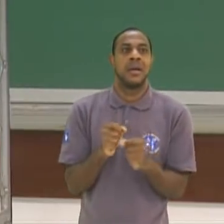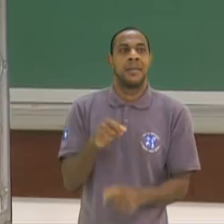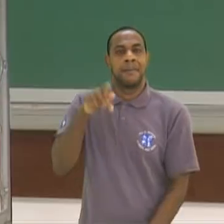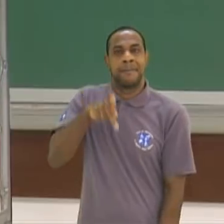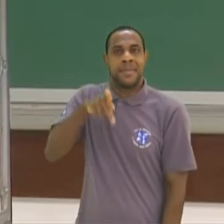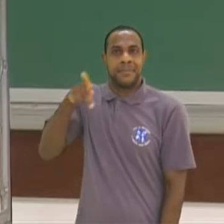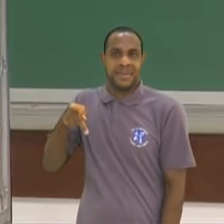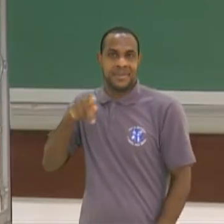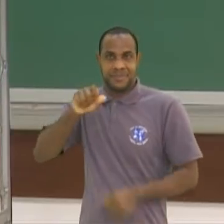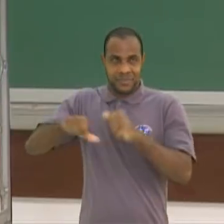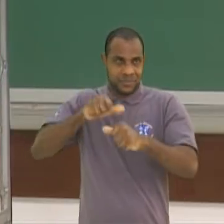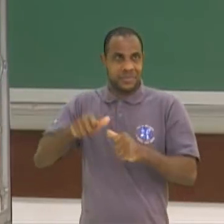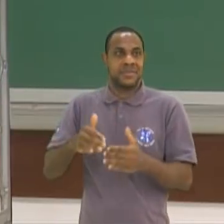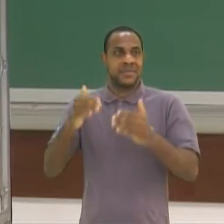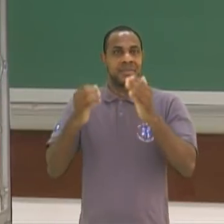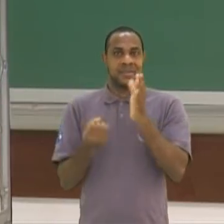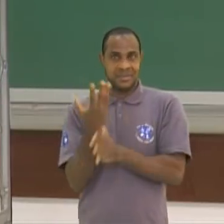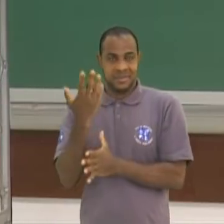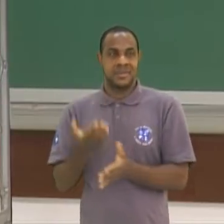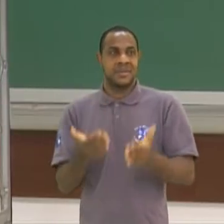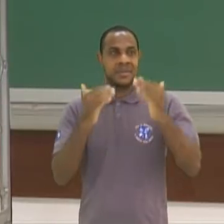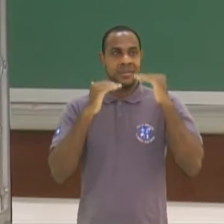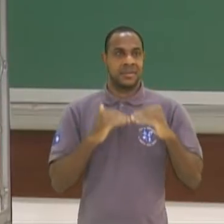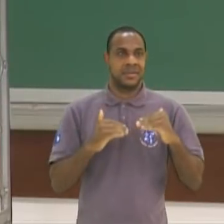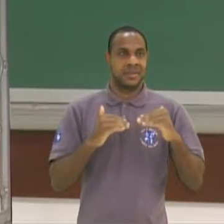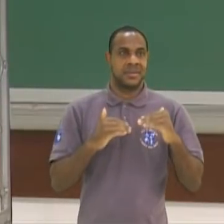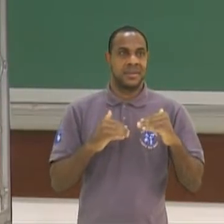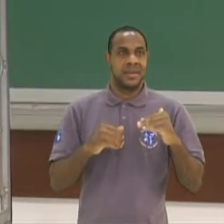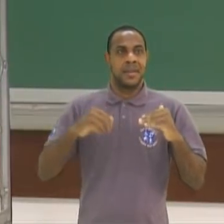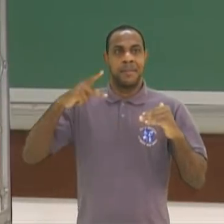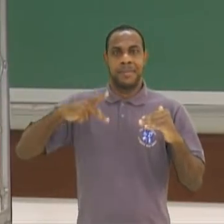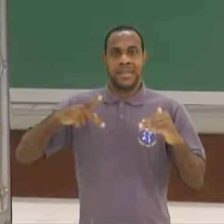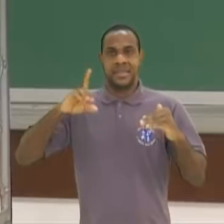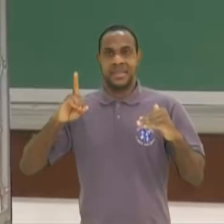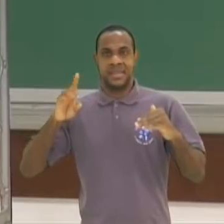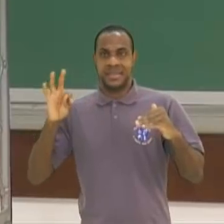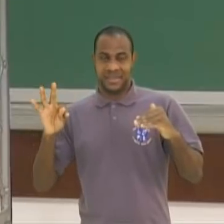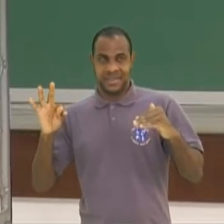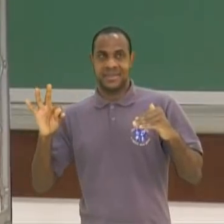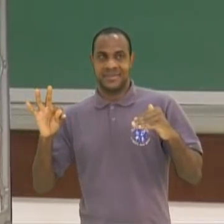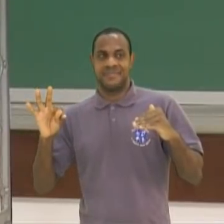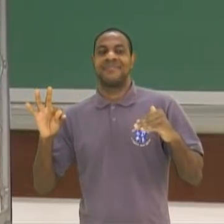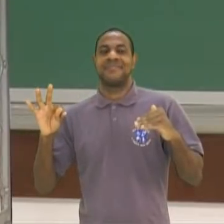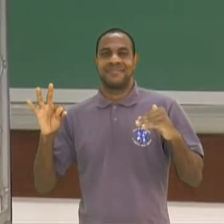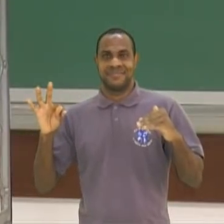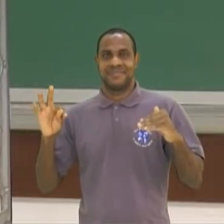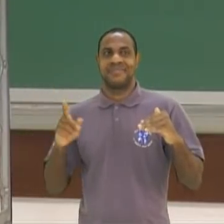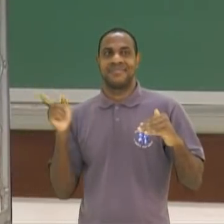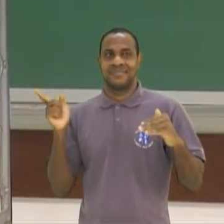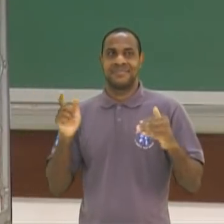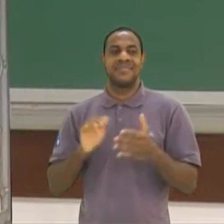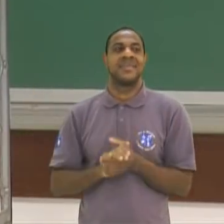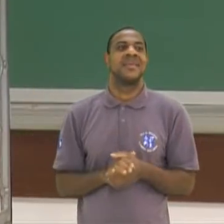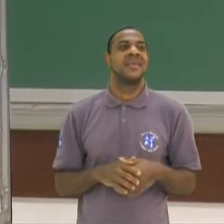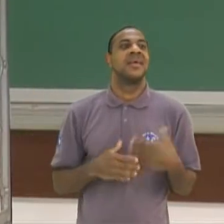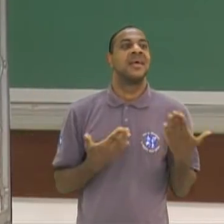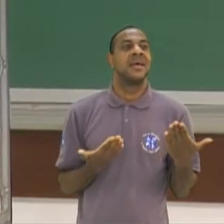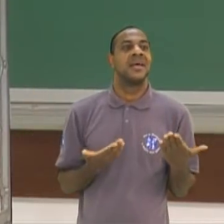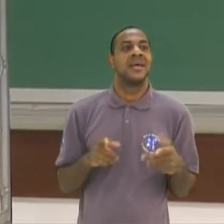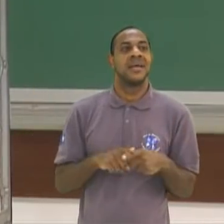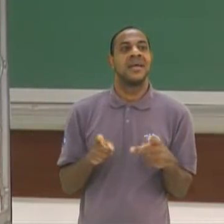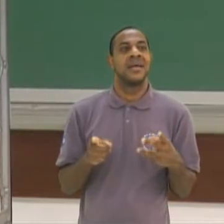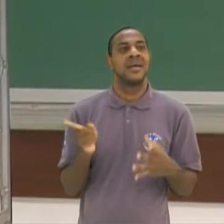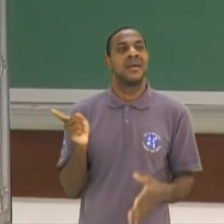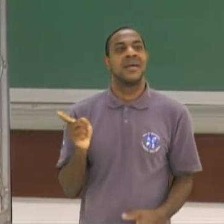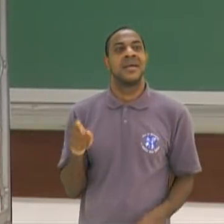o PP, o Partido Democrático Trabalhista, PDT, liderado pelo Leonel Brizola, e o